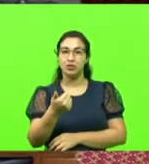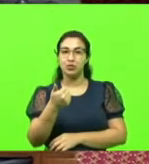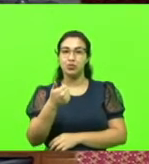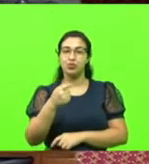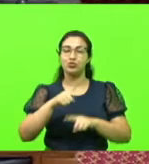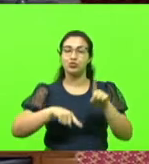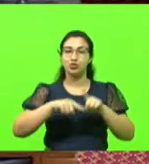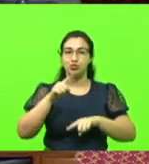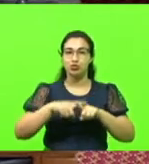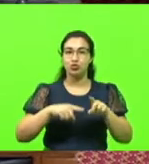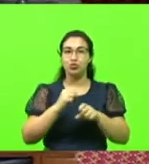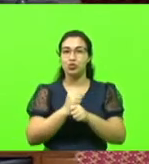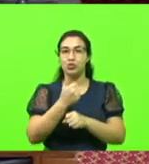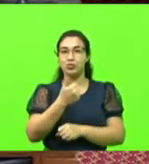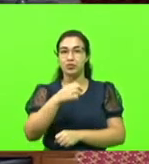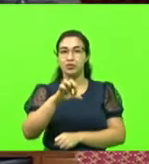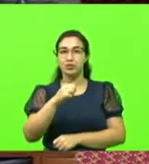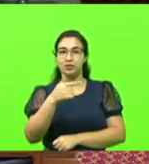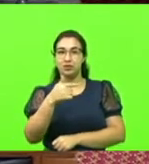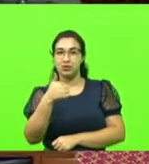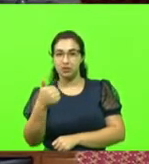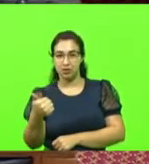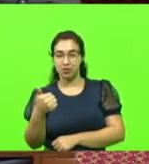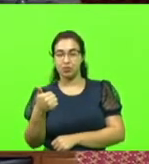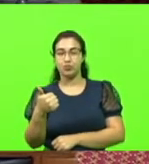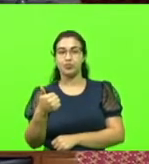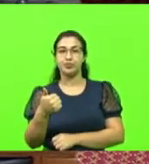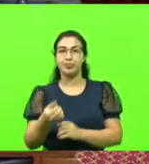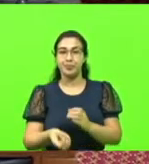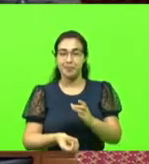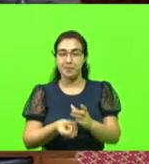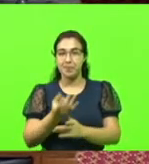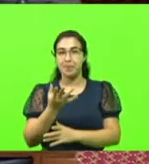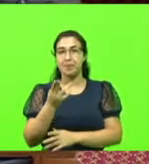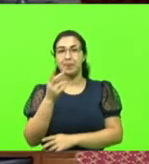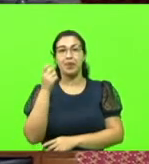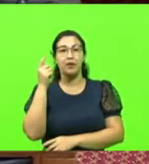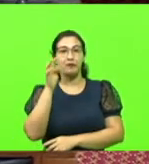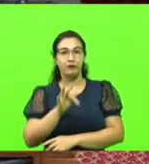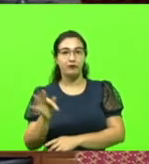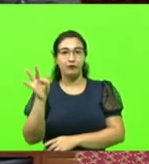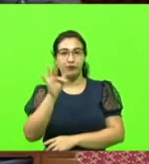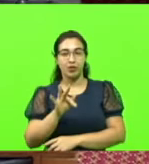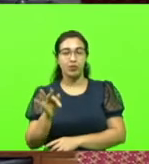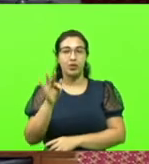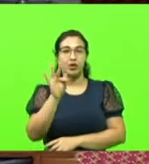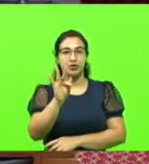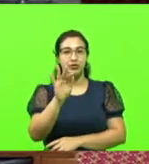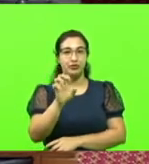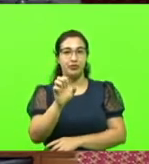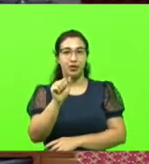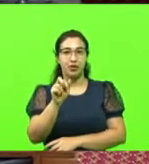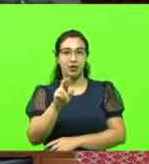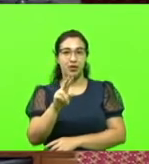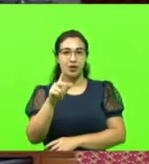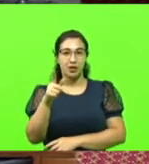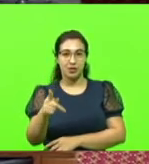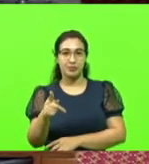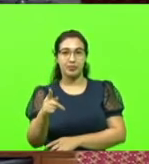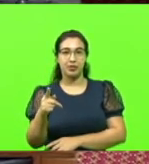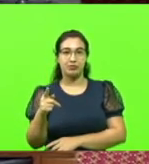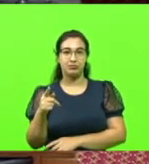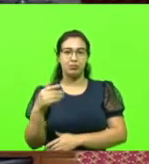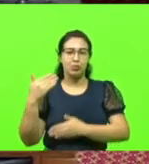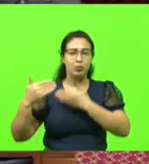com a criação da Fundação Educacional do Alto Vale do Rio do Peixe, a FEARP. Ao longo dos anos, o